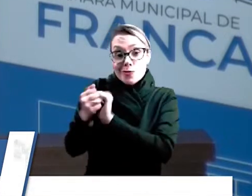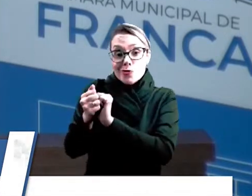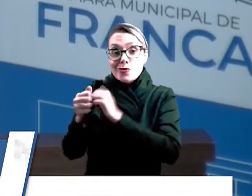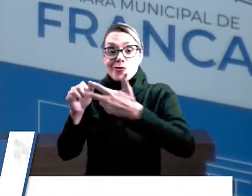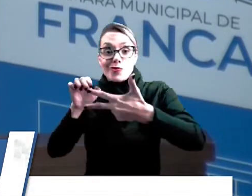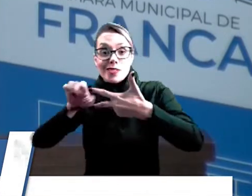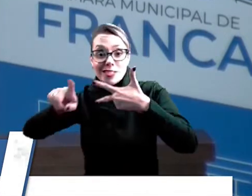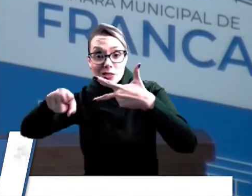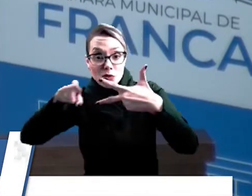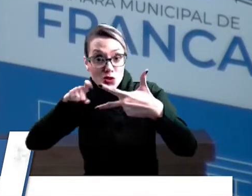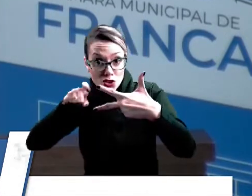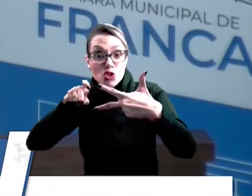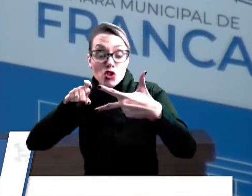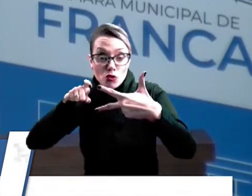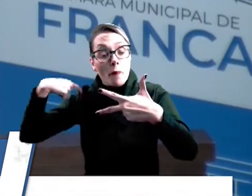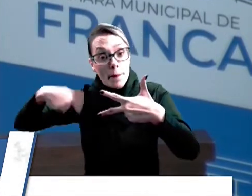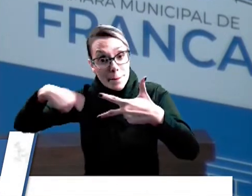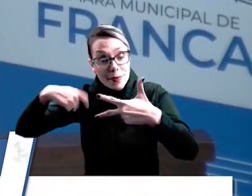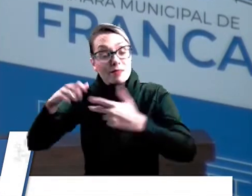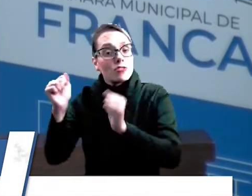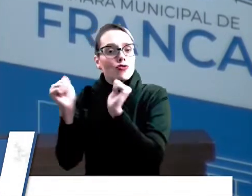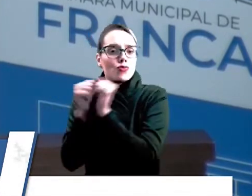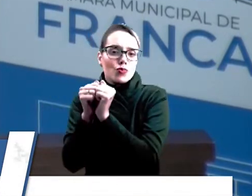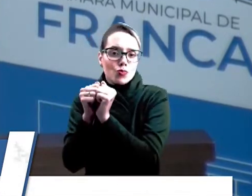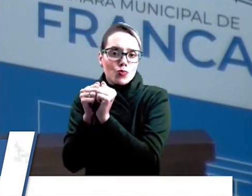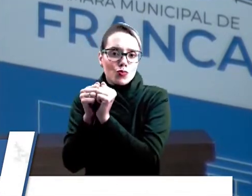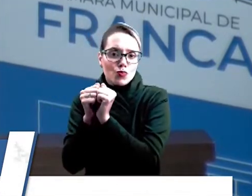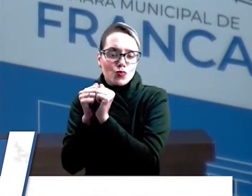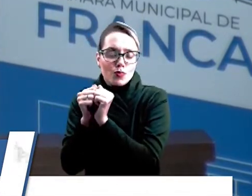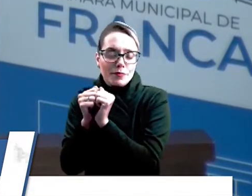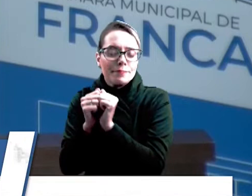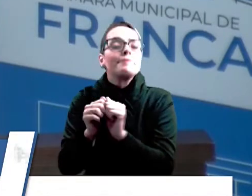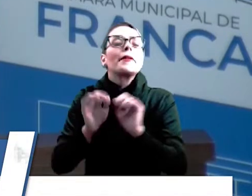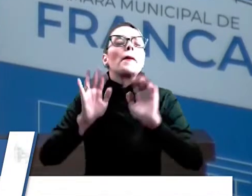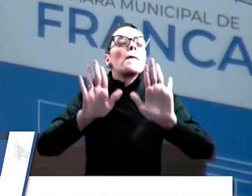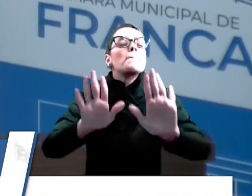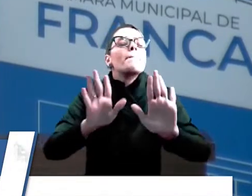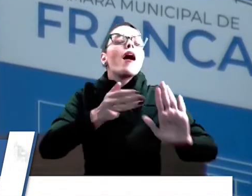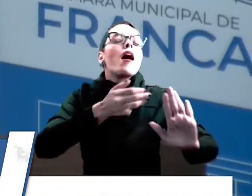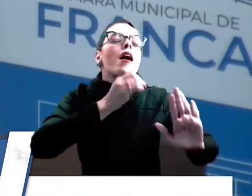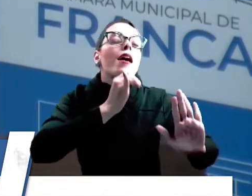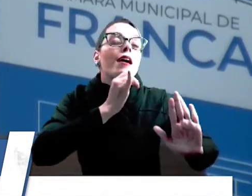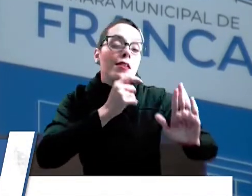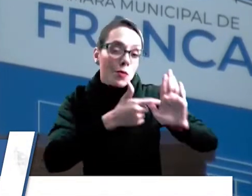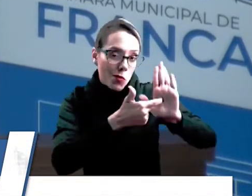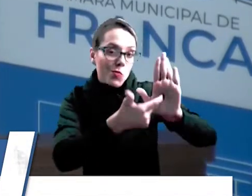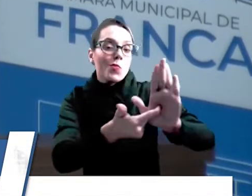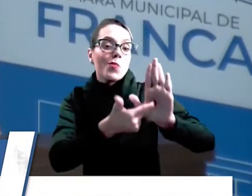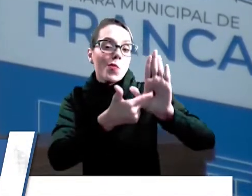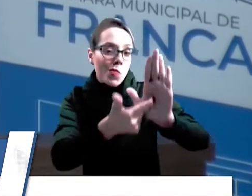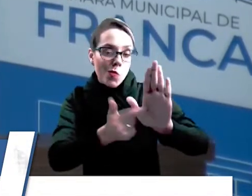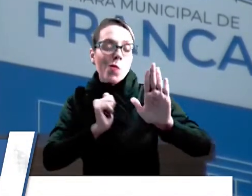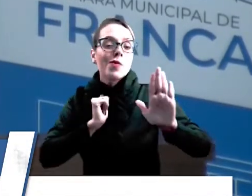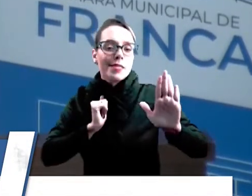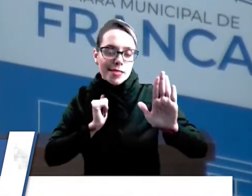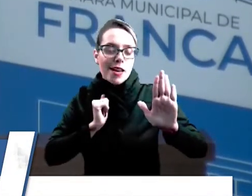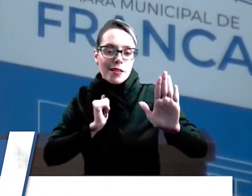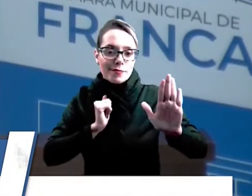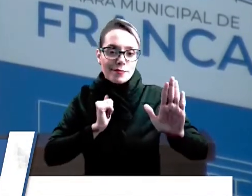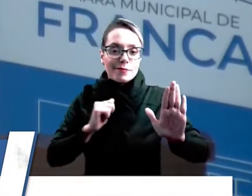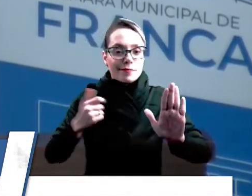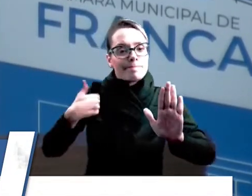em cima de todos nós. E eu vou dar um exemplo aqui de cobrança. Eu recebi